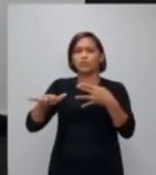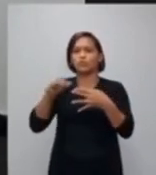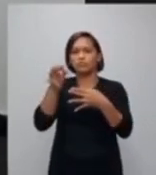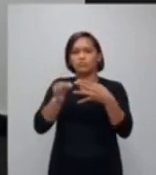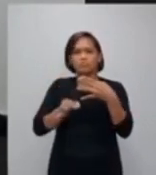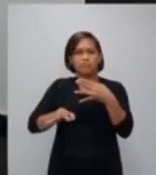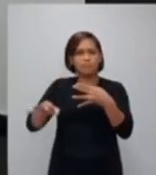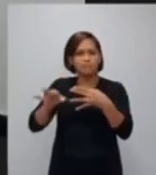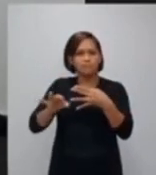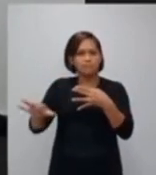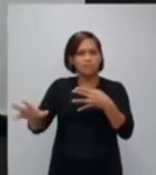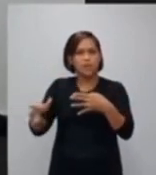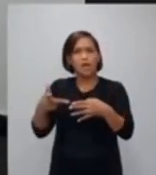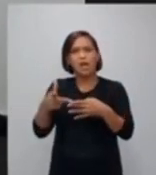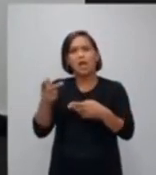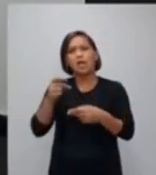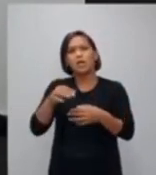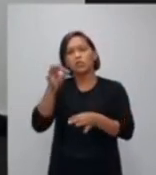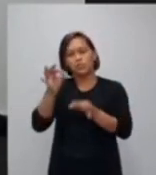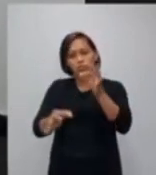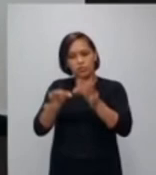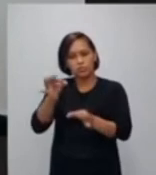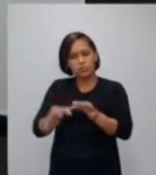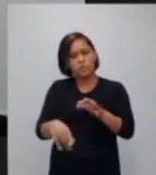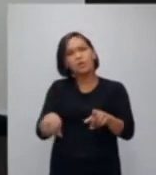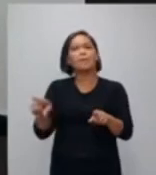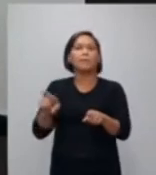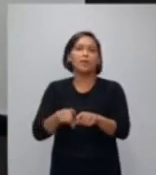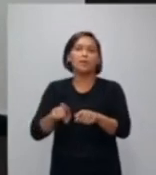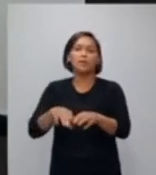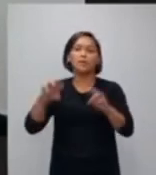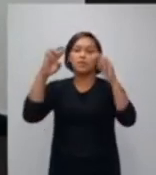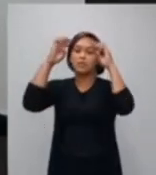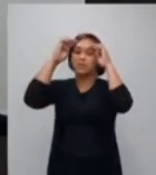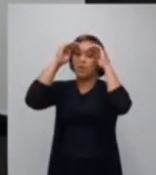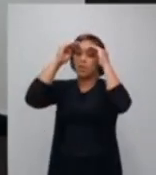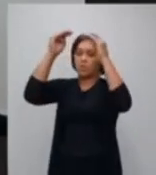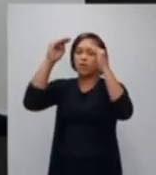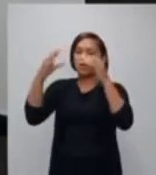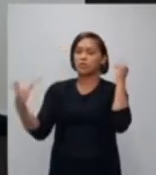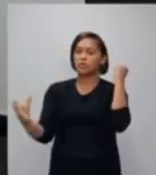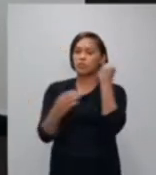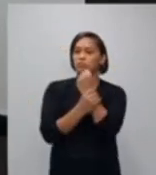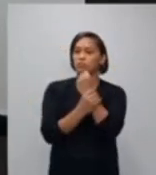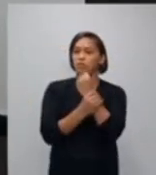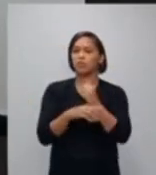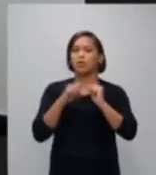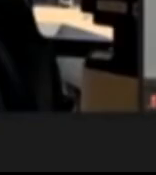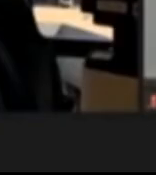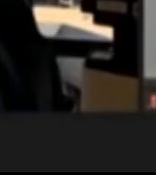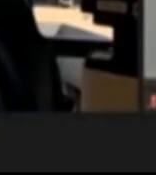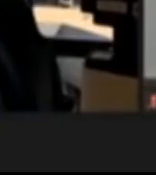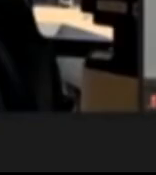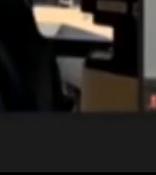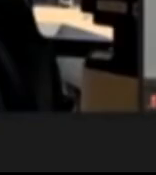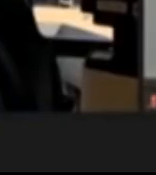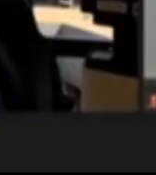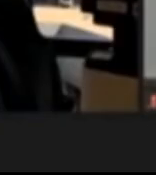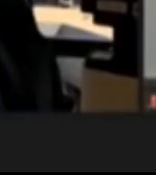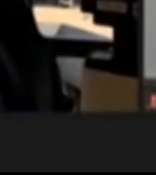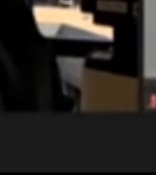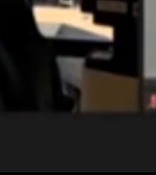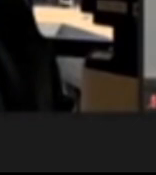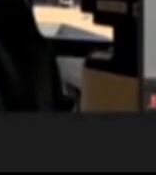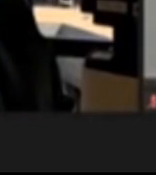sobre o tema destacando que aquele que origina a confiança de alguém deve responder Em certas circunstâncias pelos danos causados a